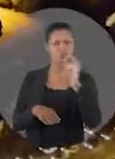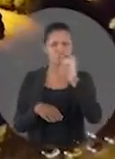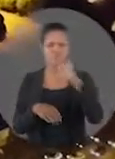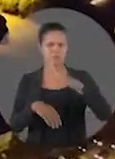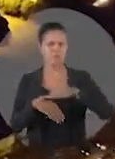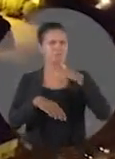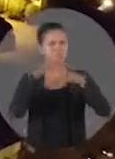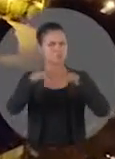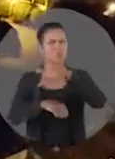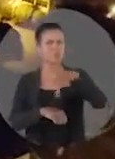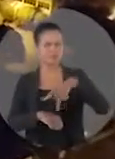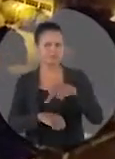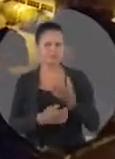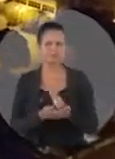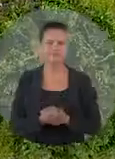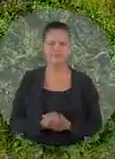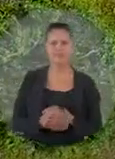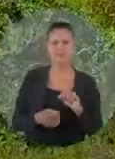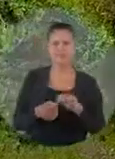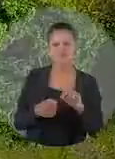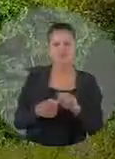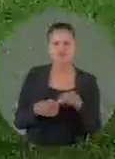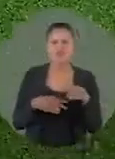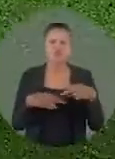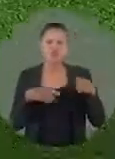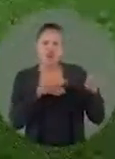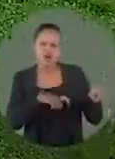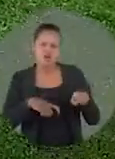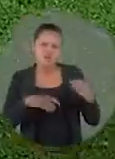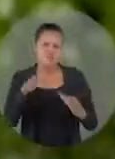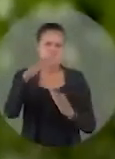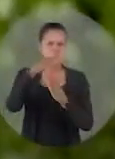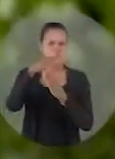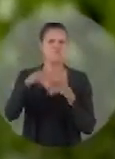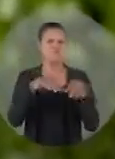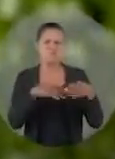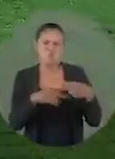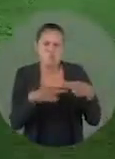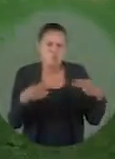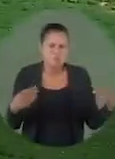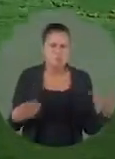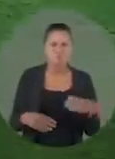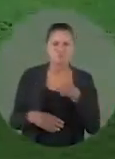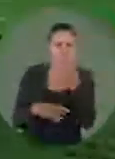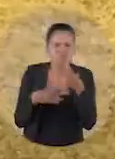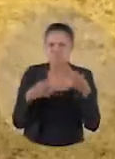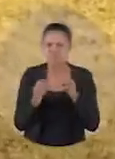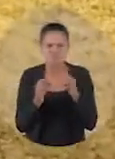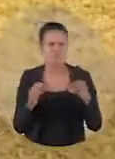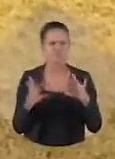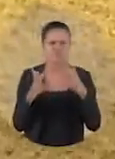segundo estado que mais cresce no país. Que fez nossa agropecuária bater recordes de área plantada, de produção